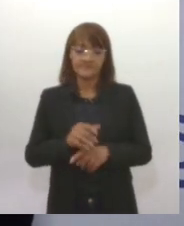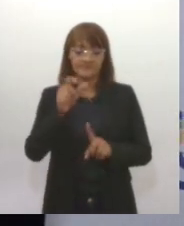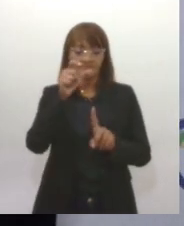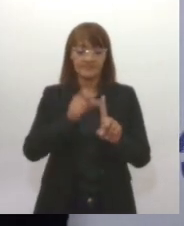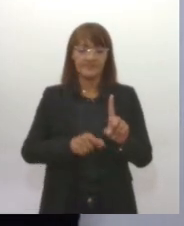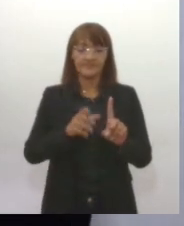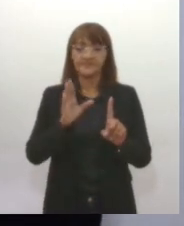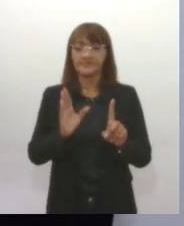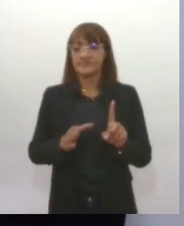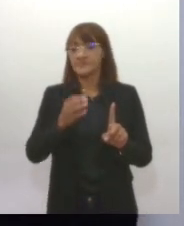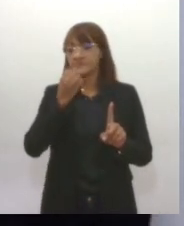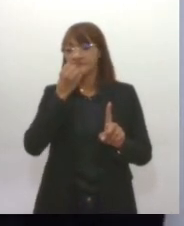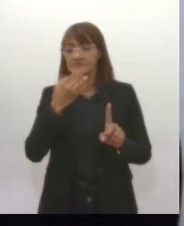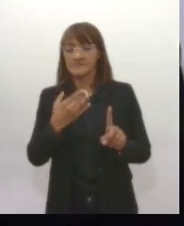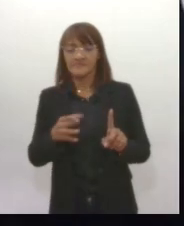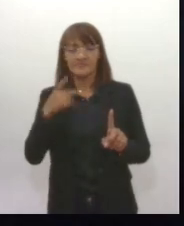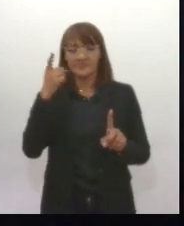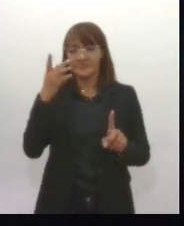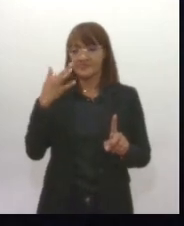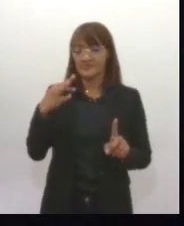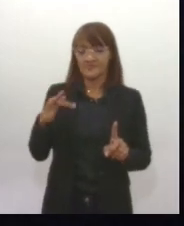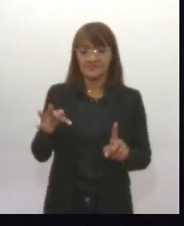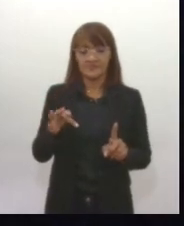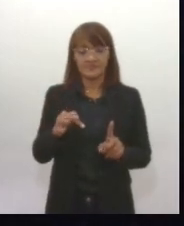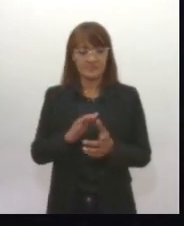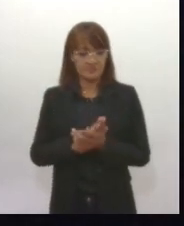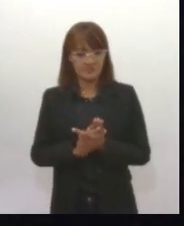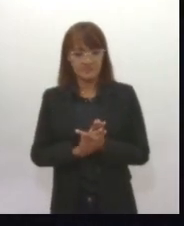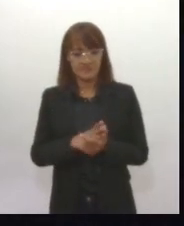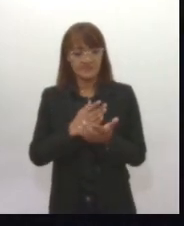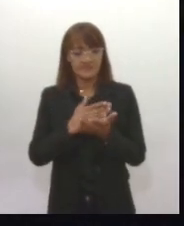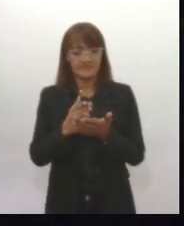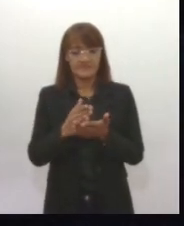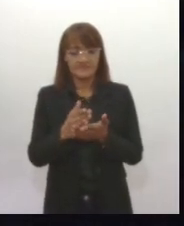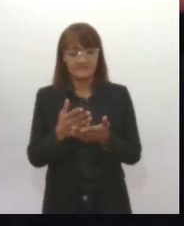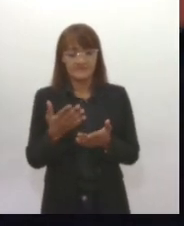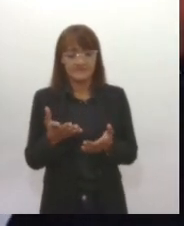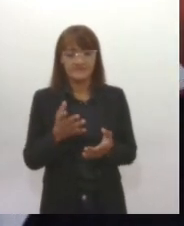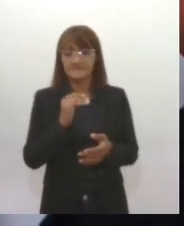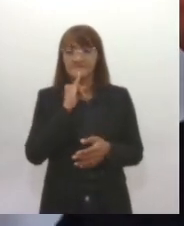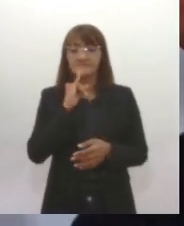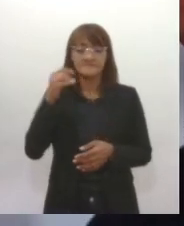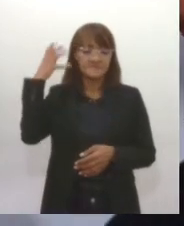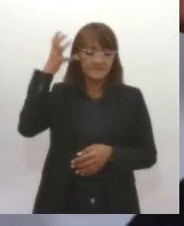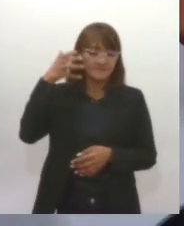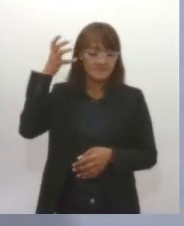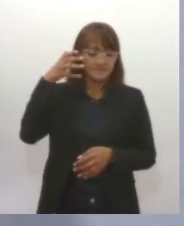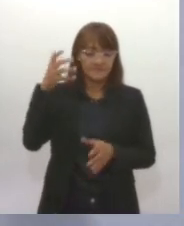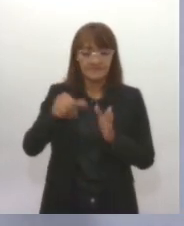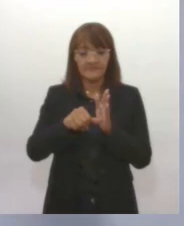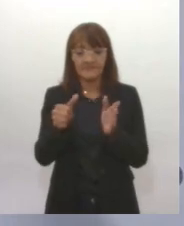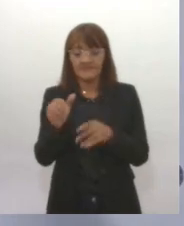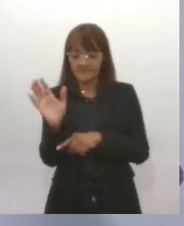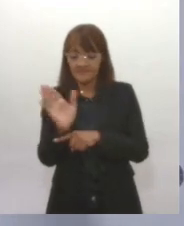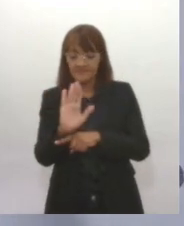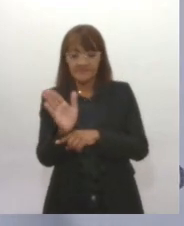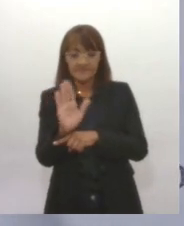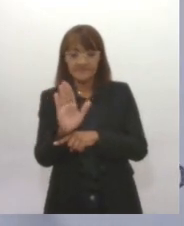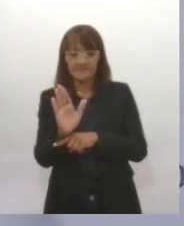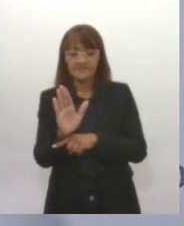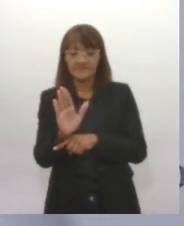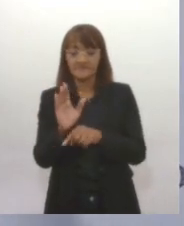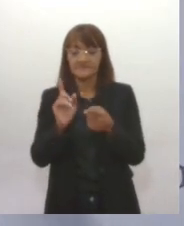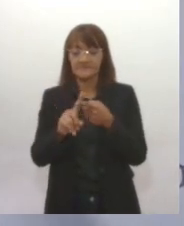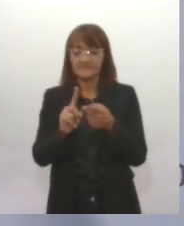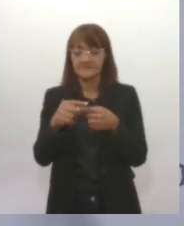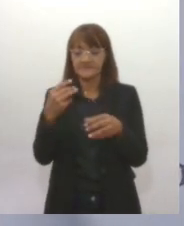federal, iniciou a radiofonia em Itabaiana, os primeiros rádios, os cinemas no município de Itabaiana, foi